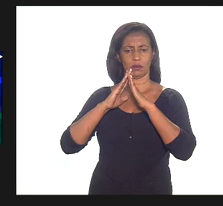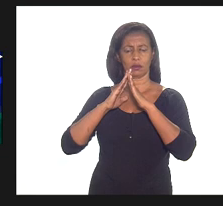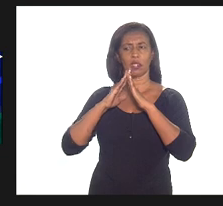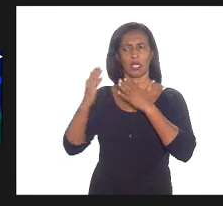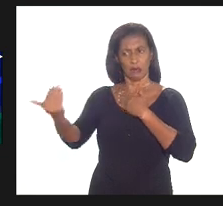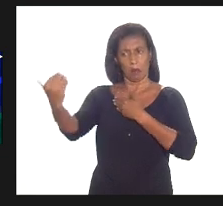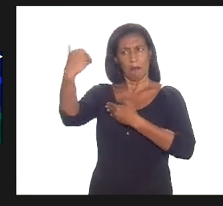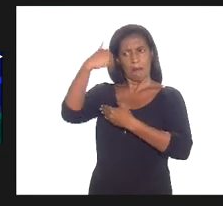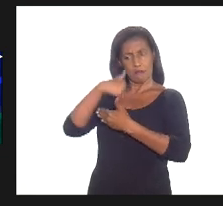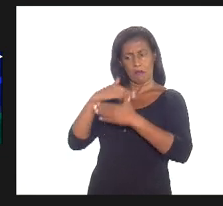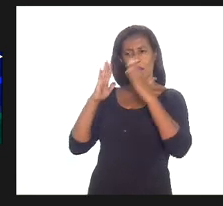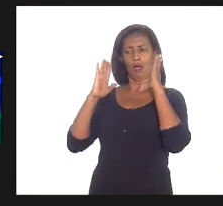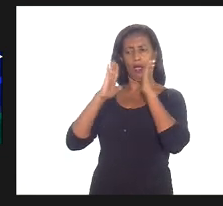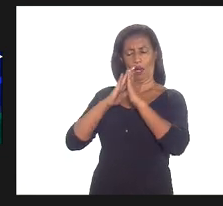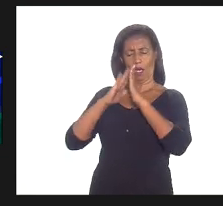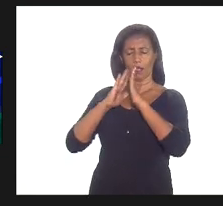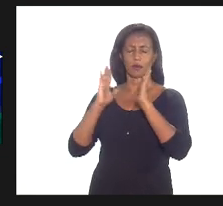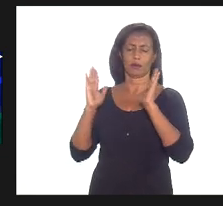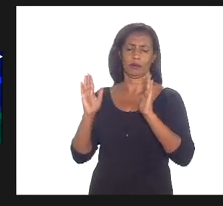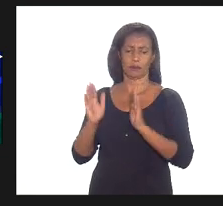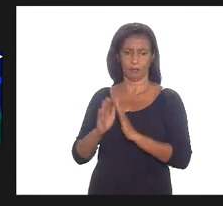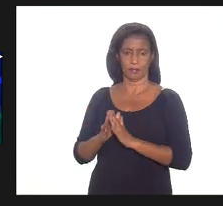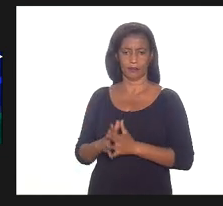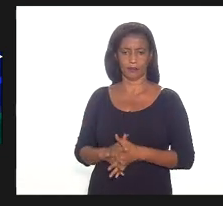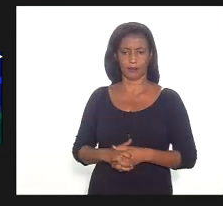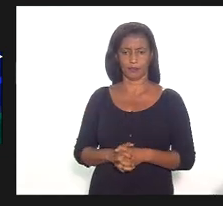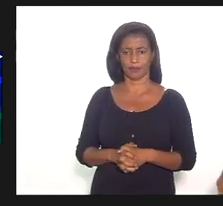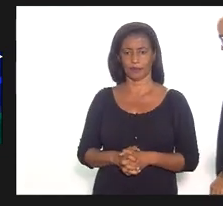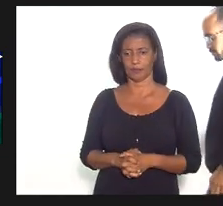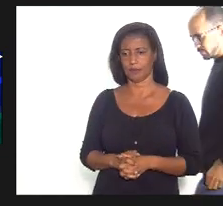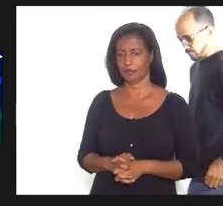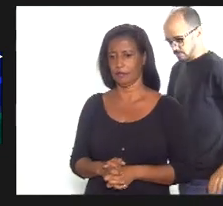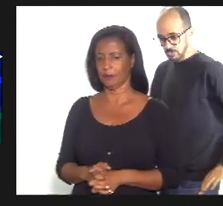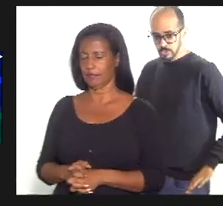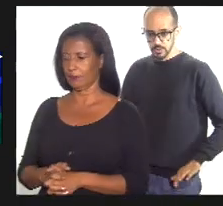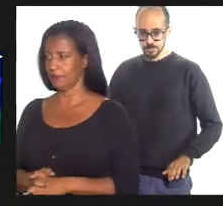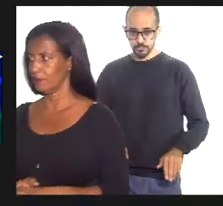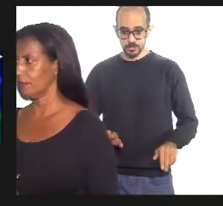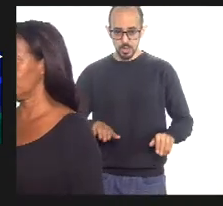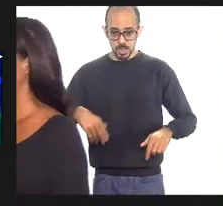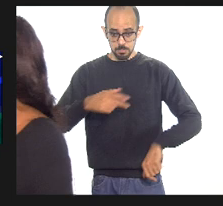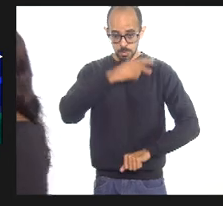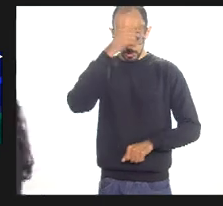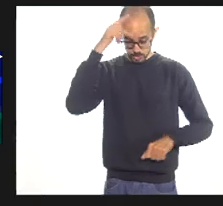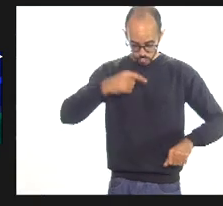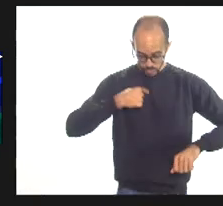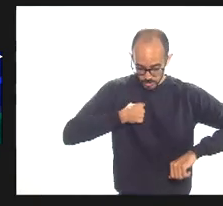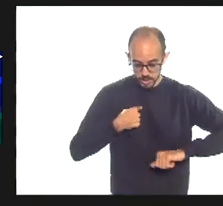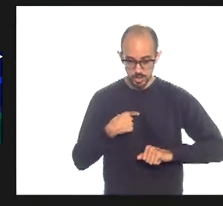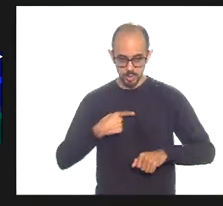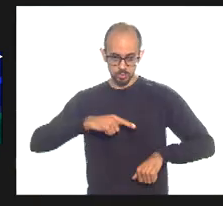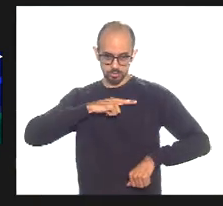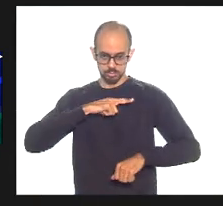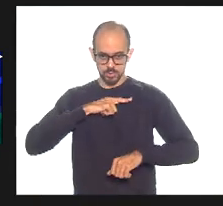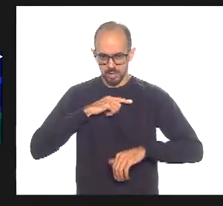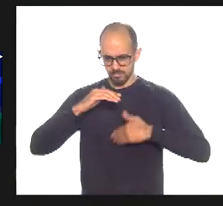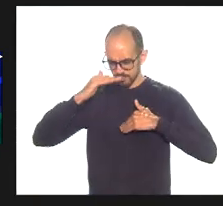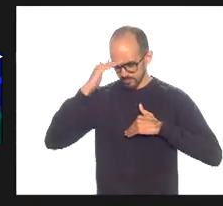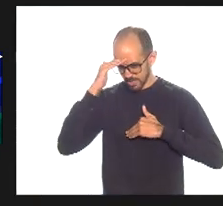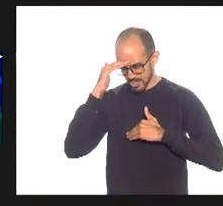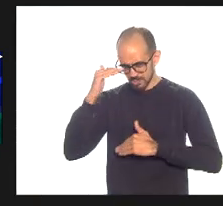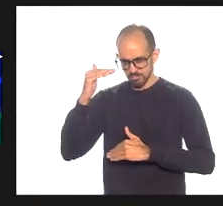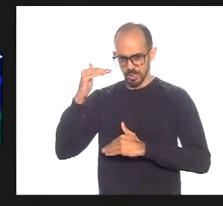frequentou minha casa e algumas ocasiões uma pessoa que eu considero e respeito mais